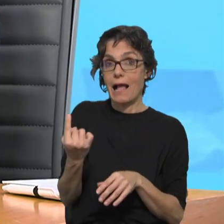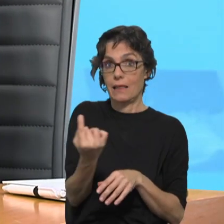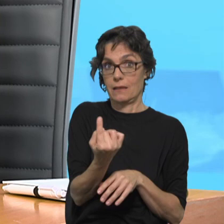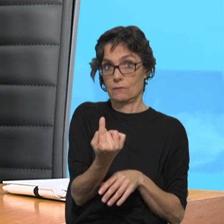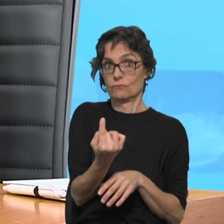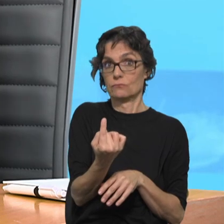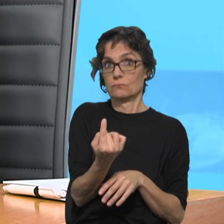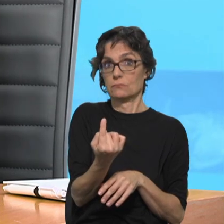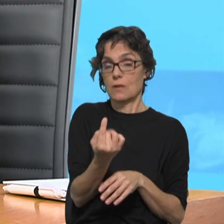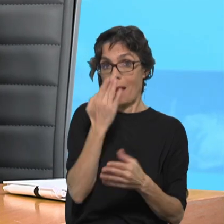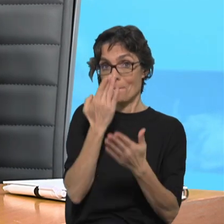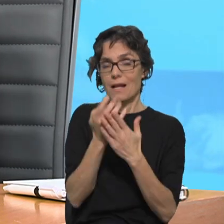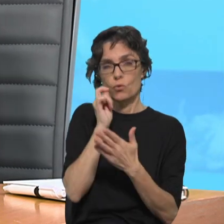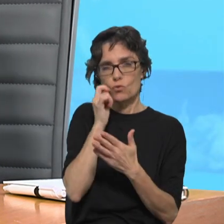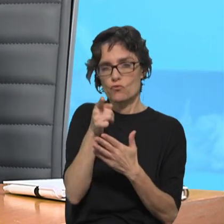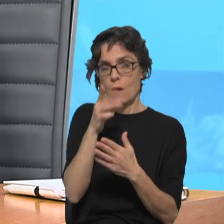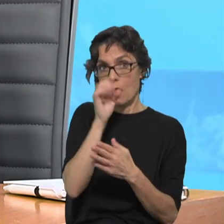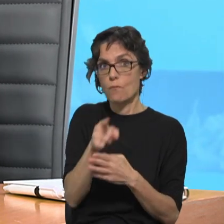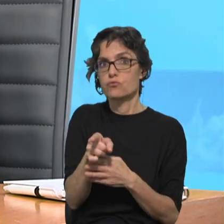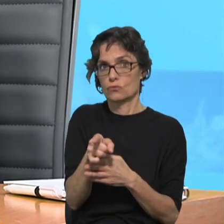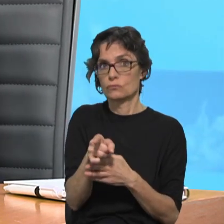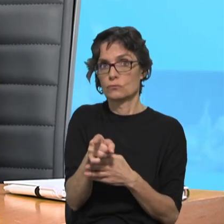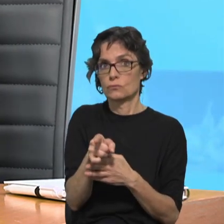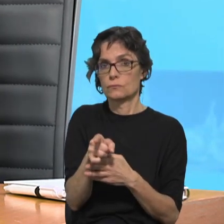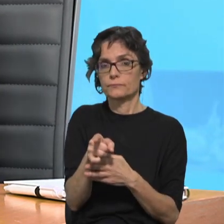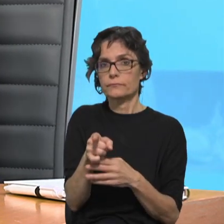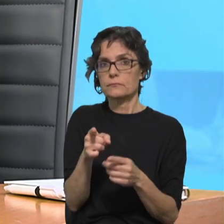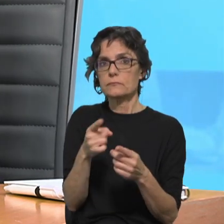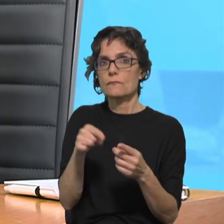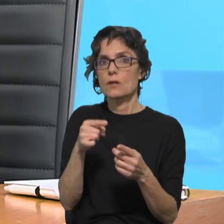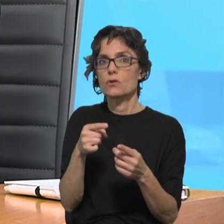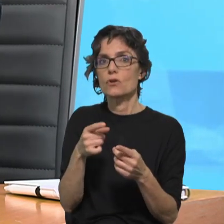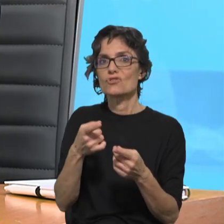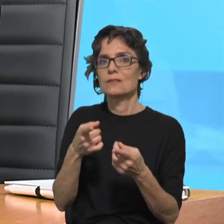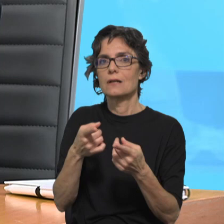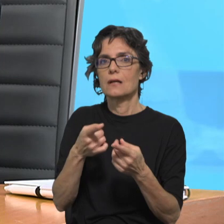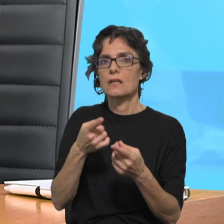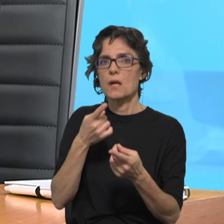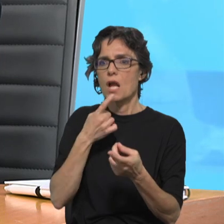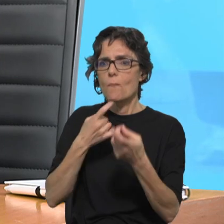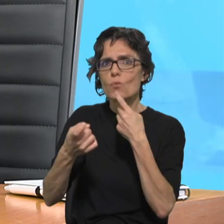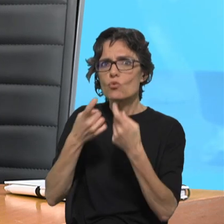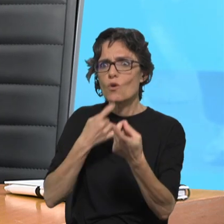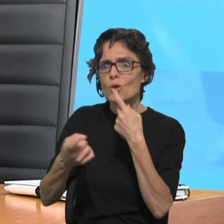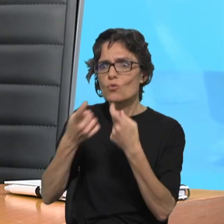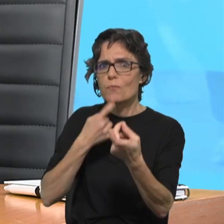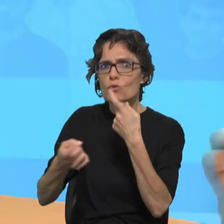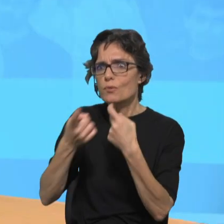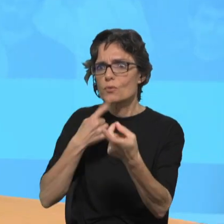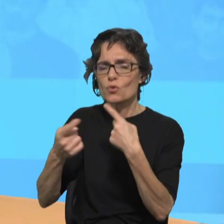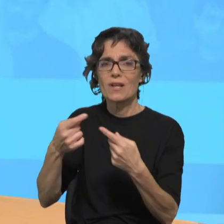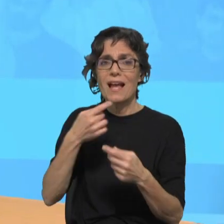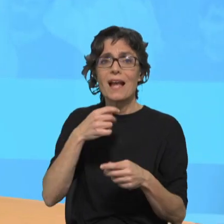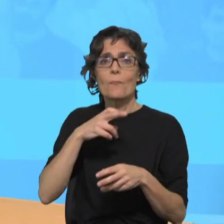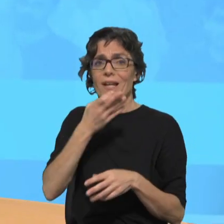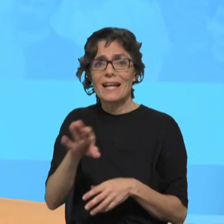situação de uma suspeita de abuso, não deve interrogar muito para que não seja a criança várias vezes interrogada, ou seja,